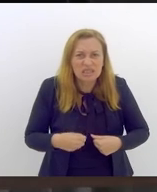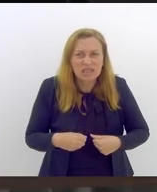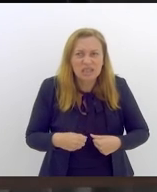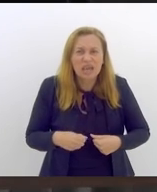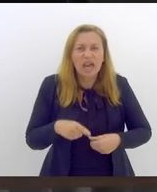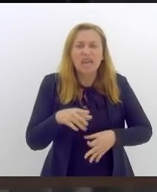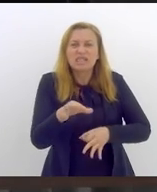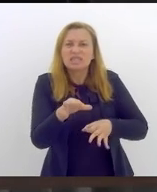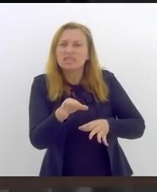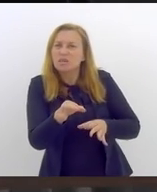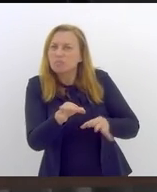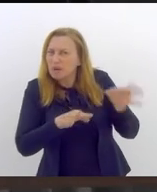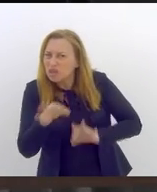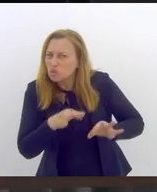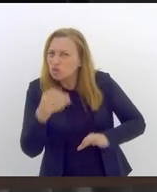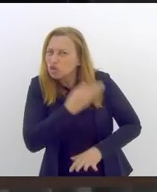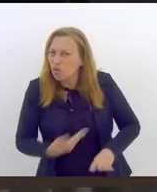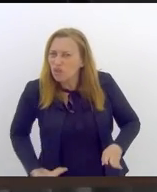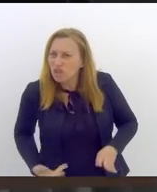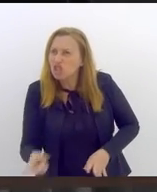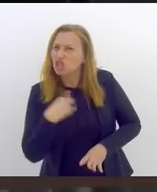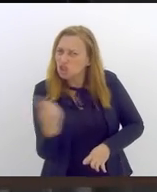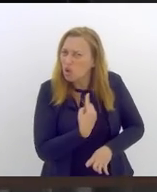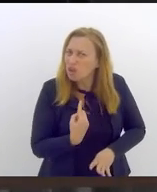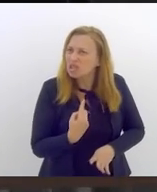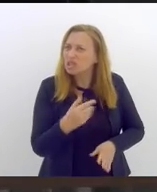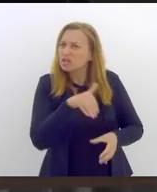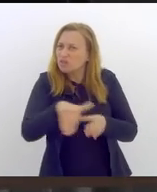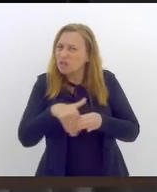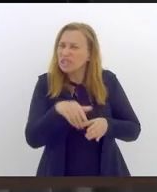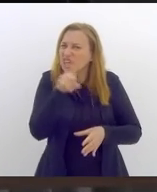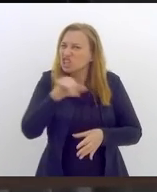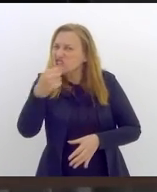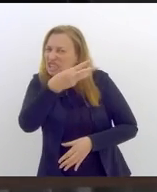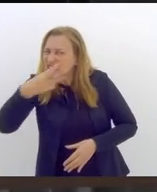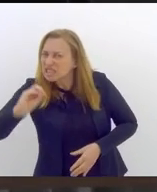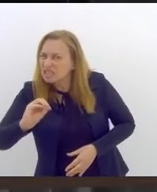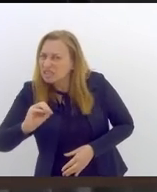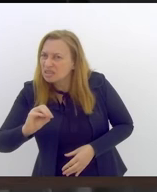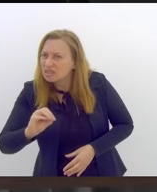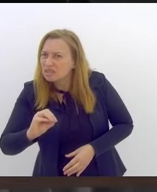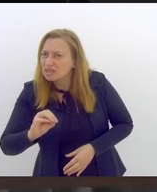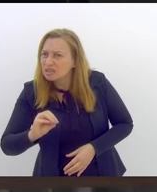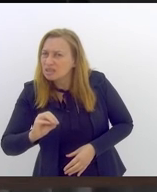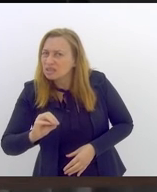nesse plano de governo que nós iremos votar no dia 30